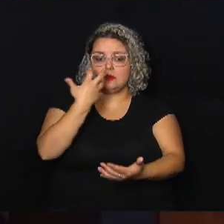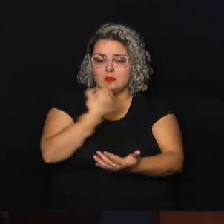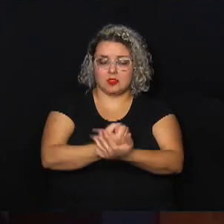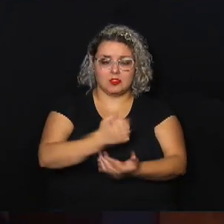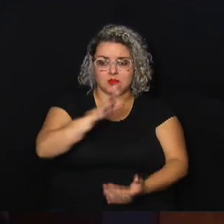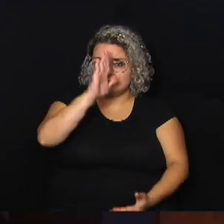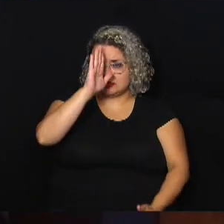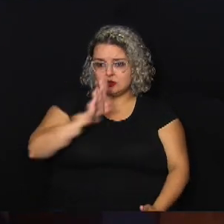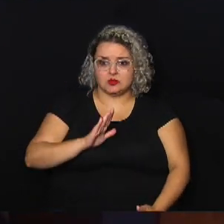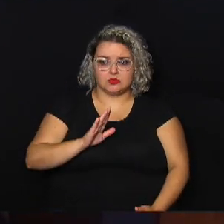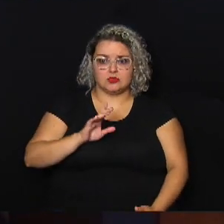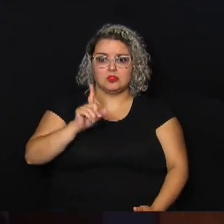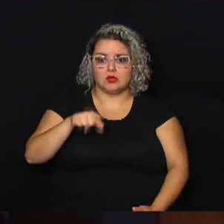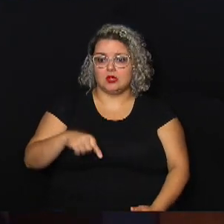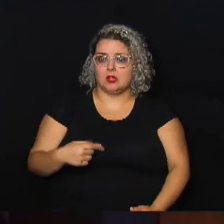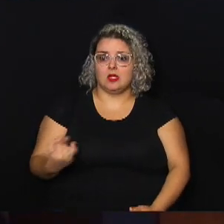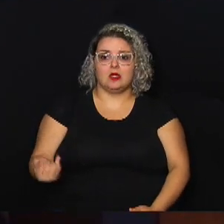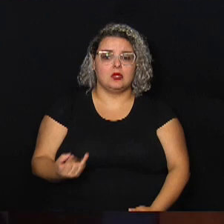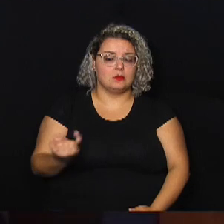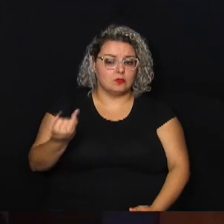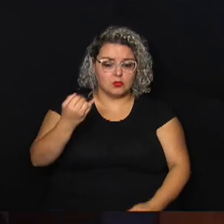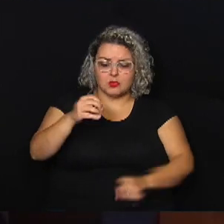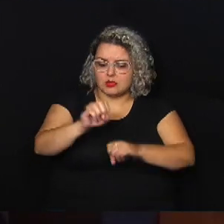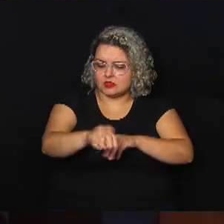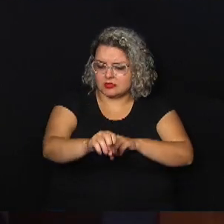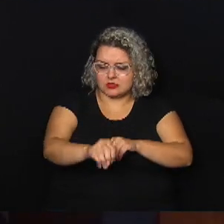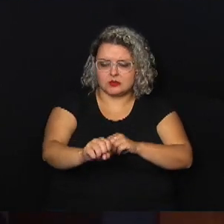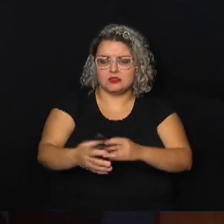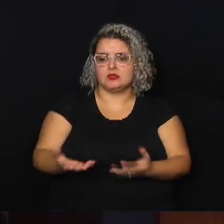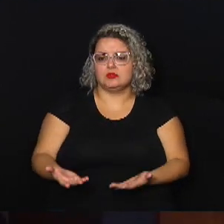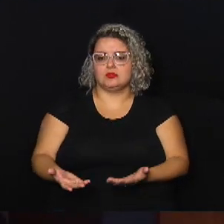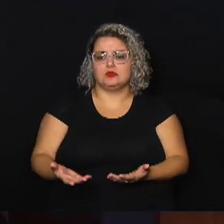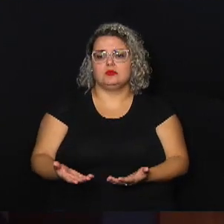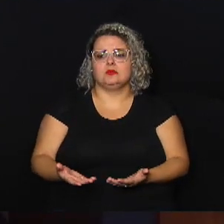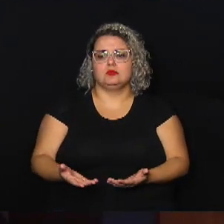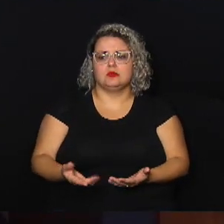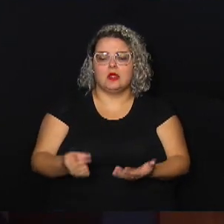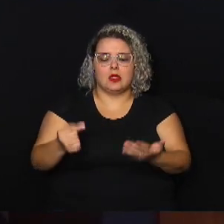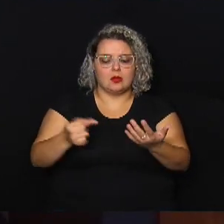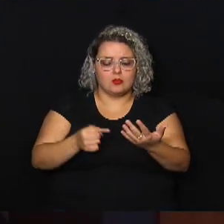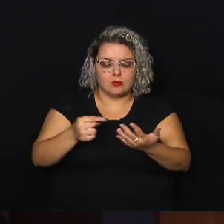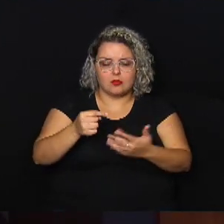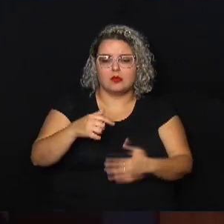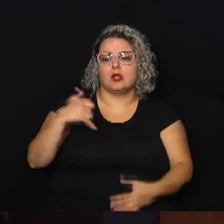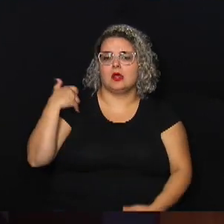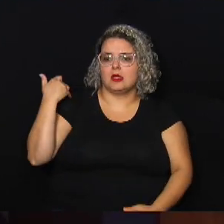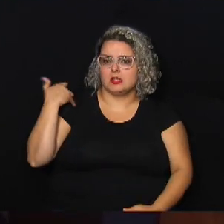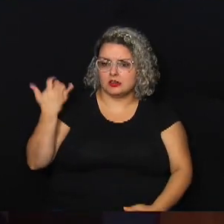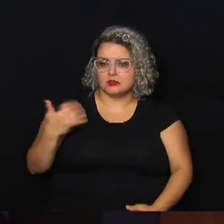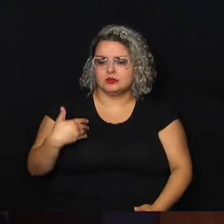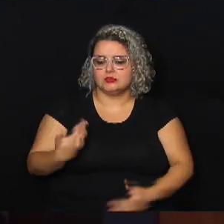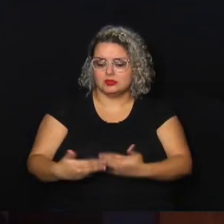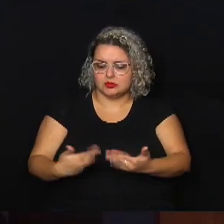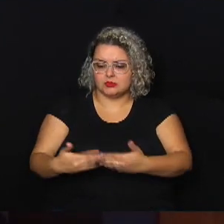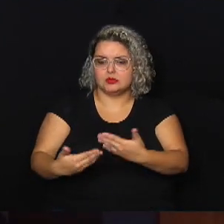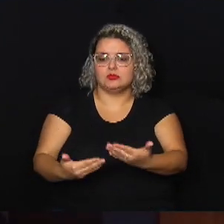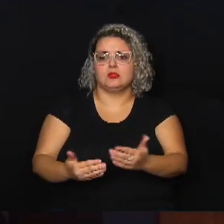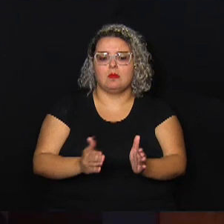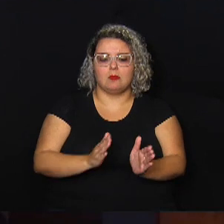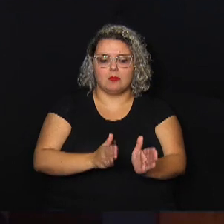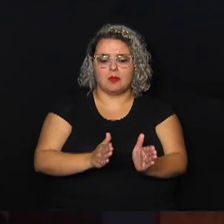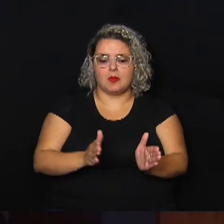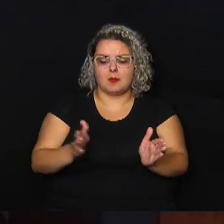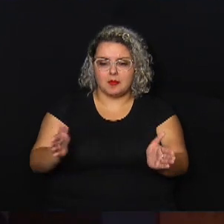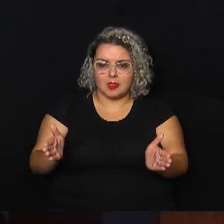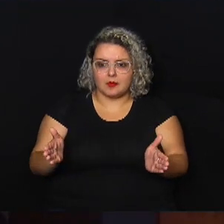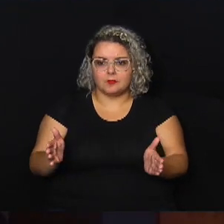São extremamente didáticos, sabe? De acordo com cada idade, é um processo gradualista, não